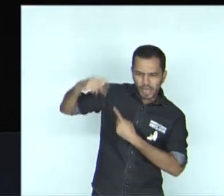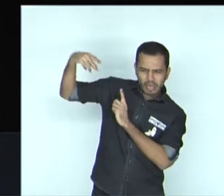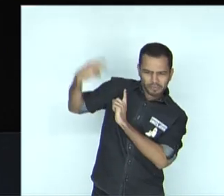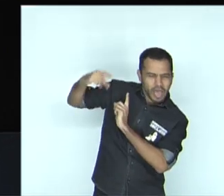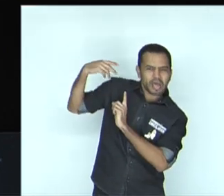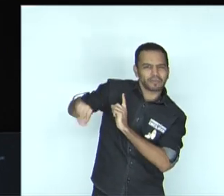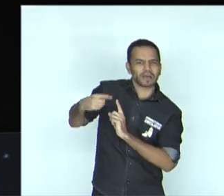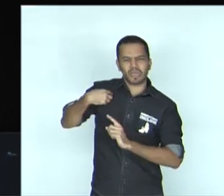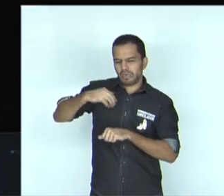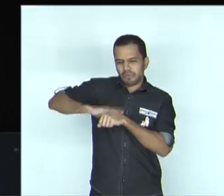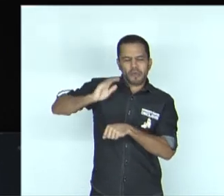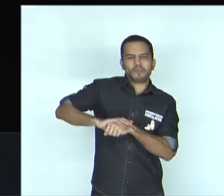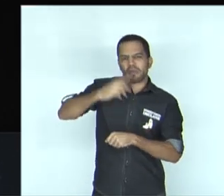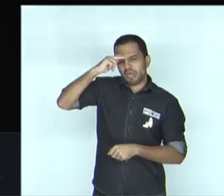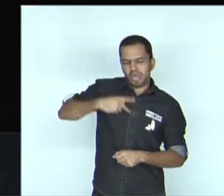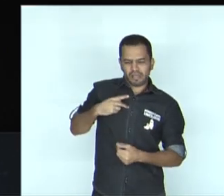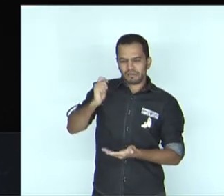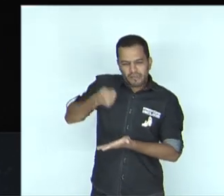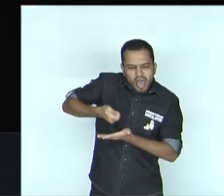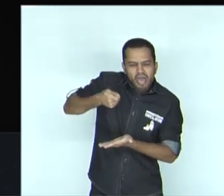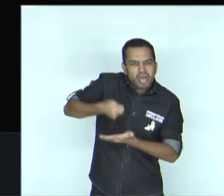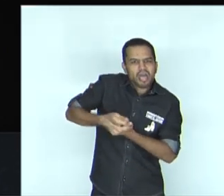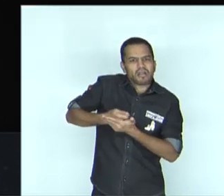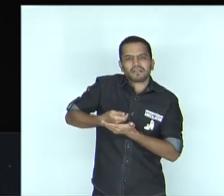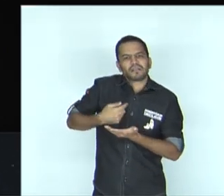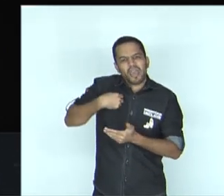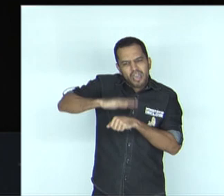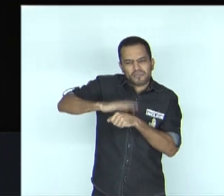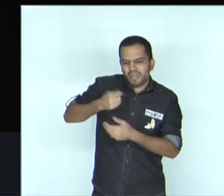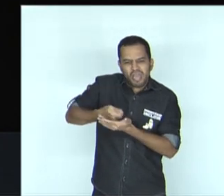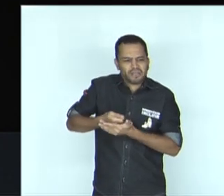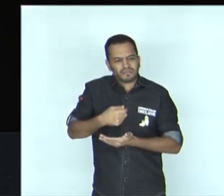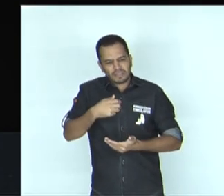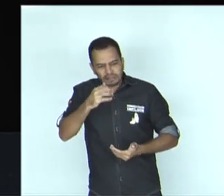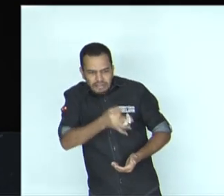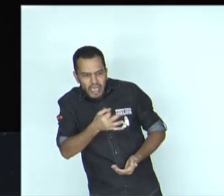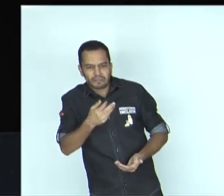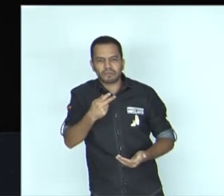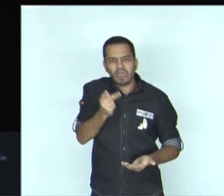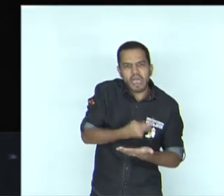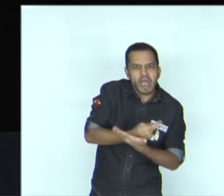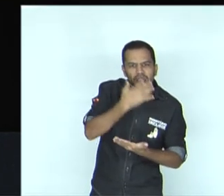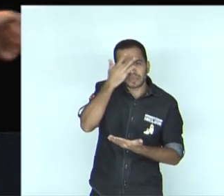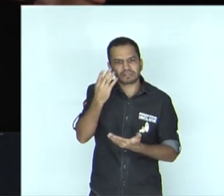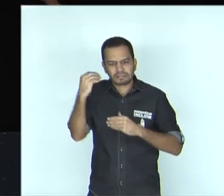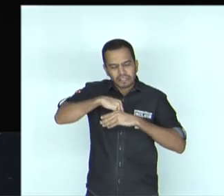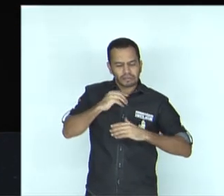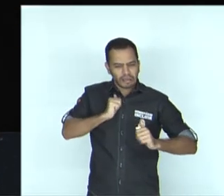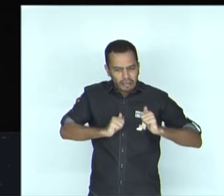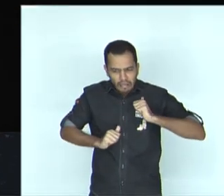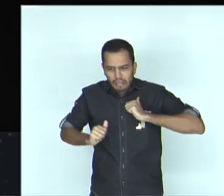uma autocobrança, pessoas que se embrenham na lama da ansiedade, pessoas que começam